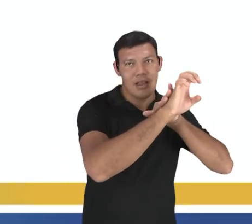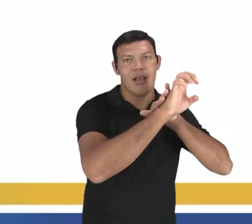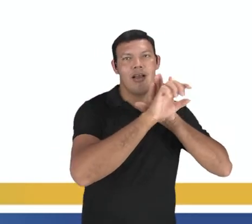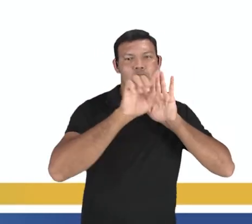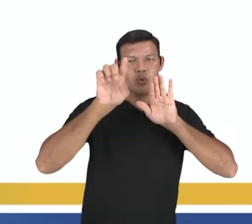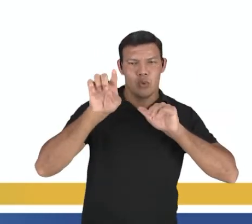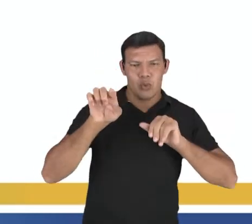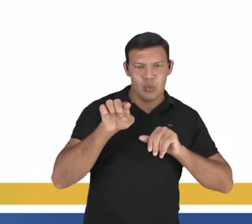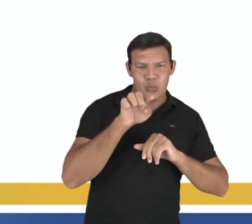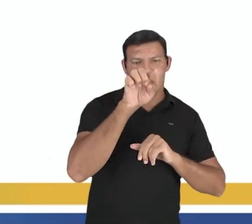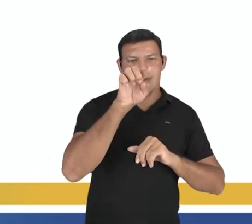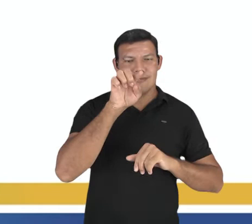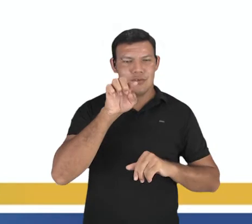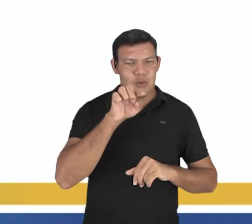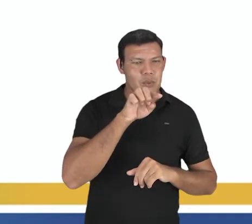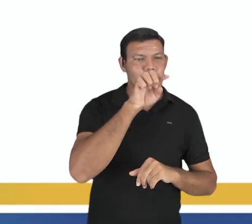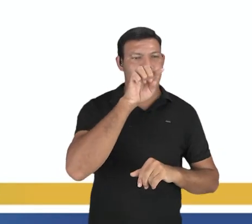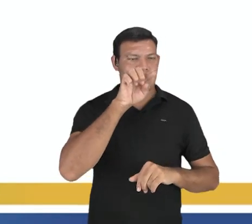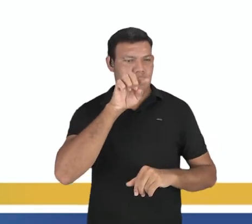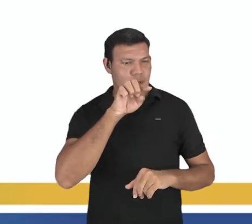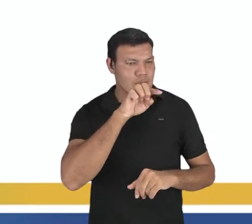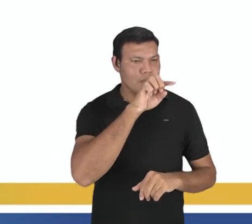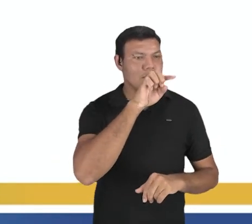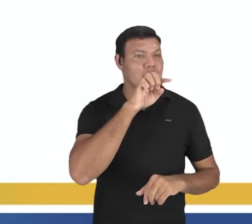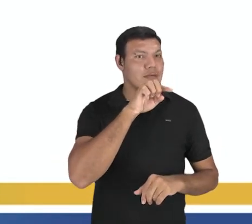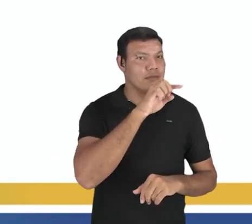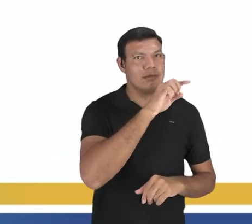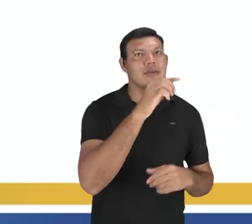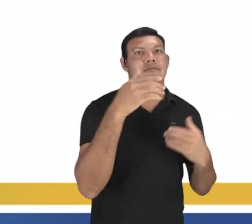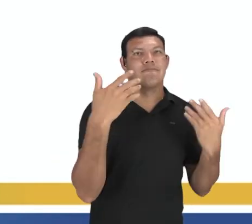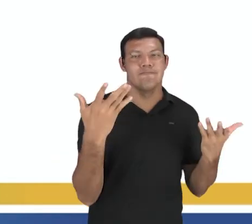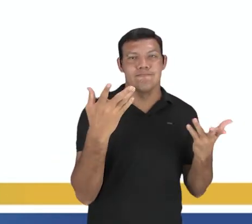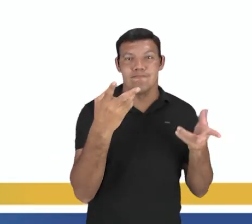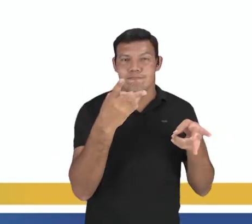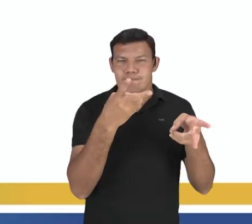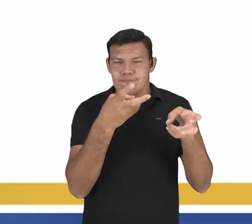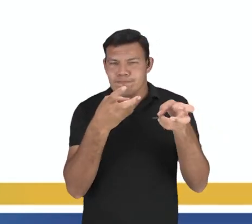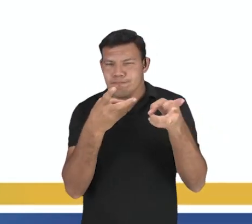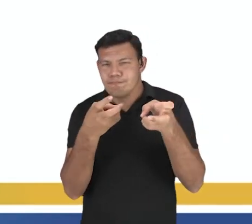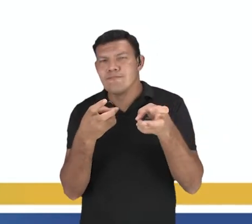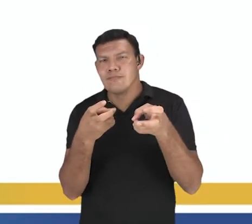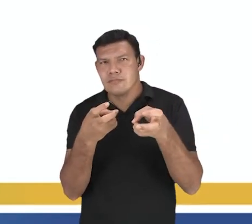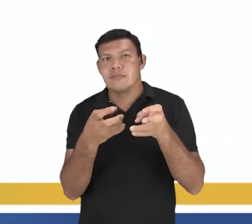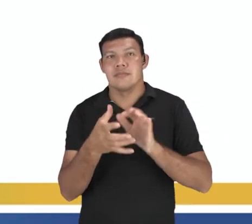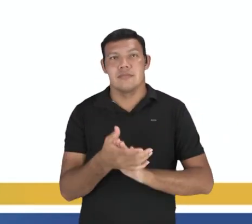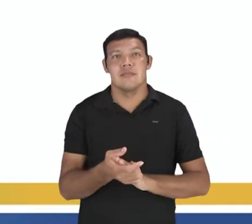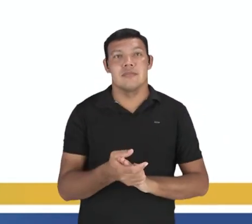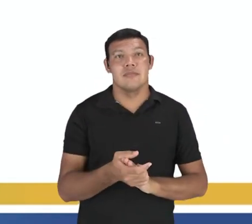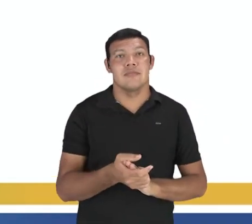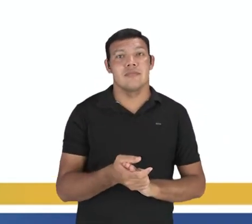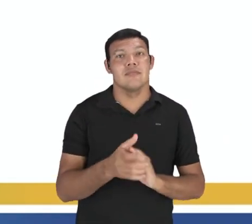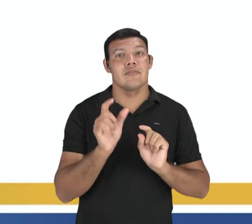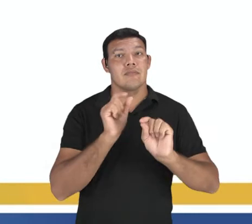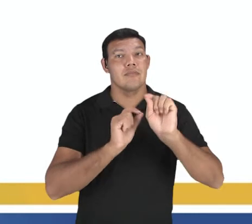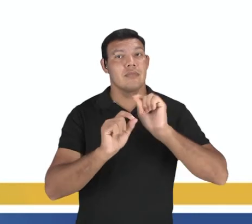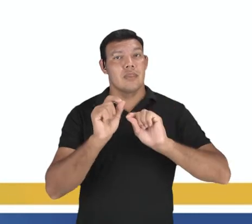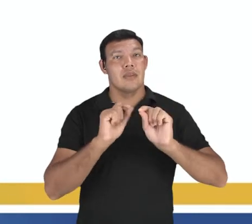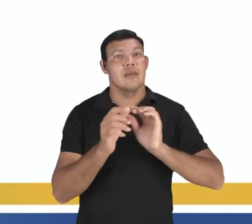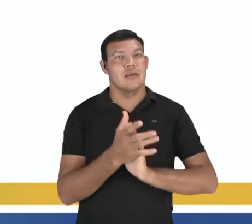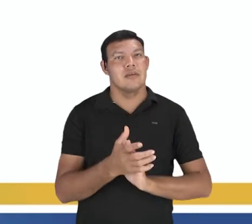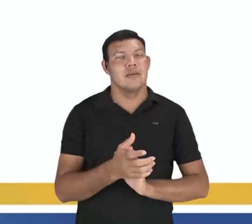ela vai não dá para esquerda e ela mandou três que a gente para esquerdo observa em que a vivo andando três casinhas para a esquerda